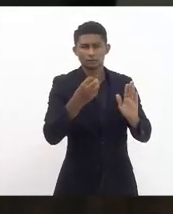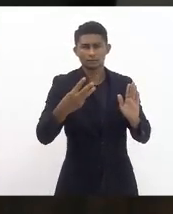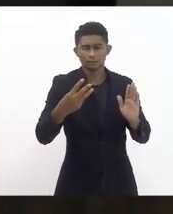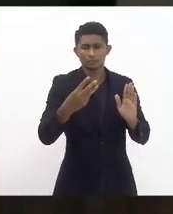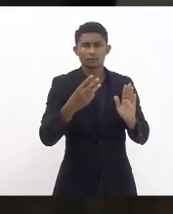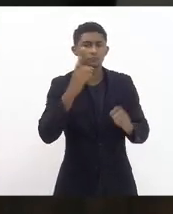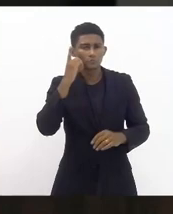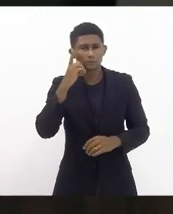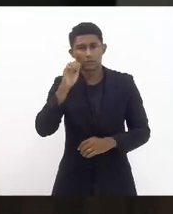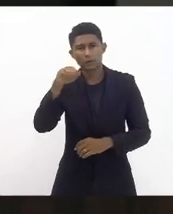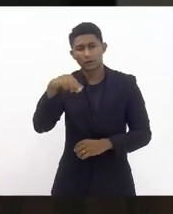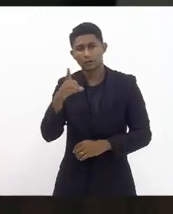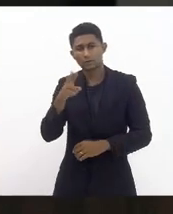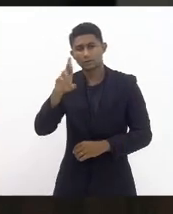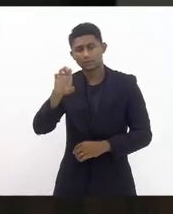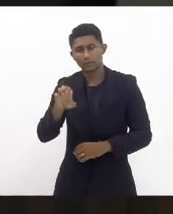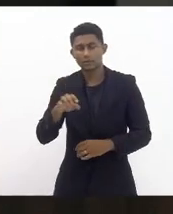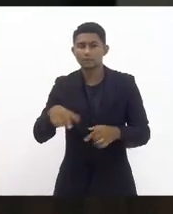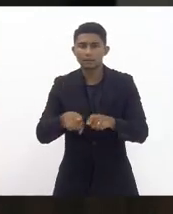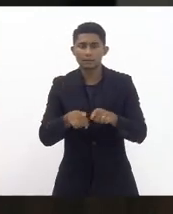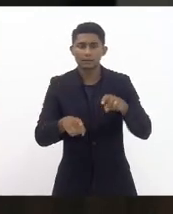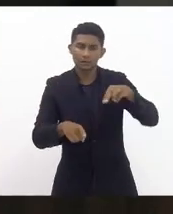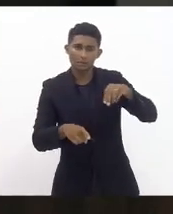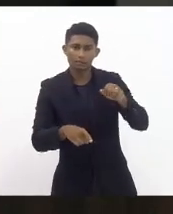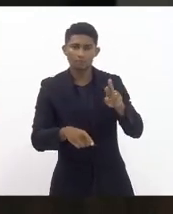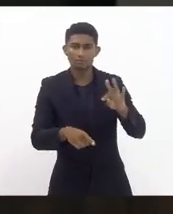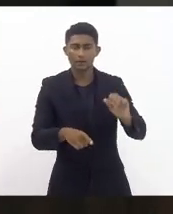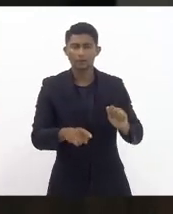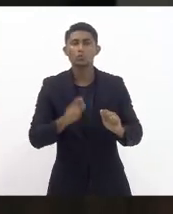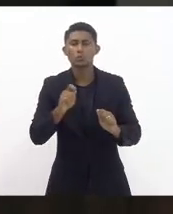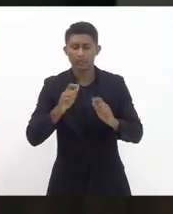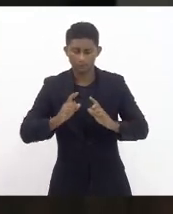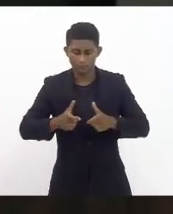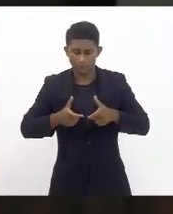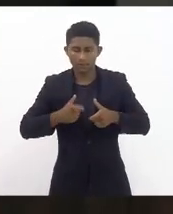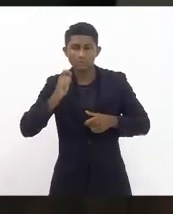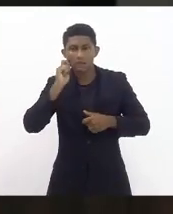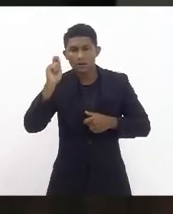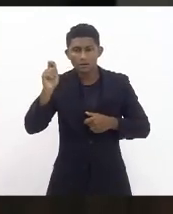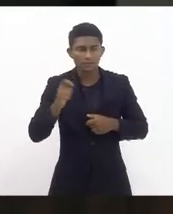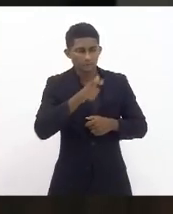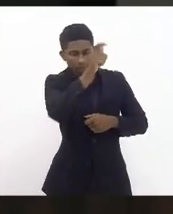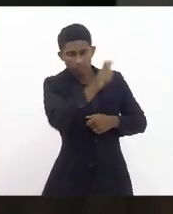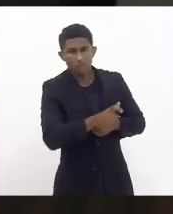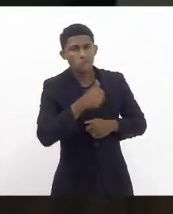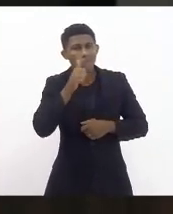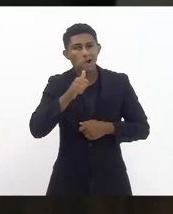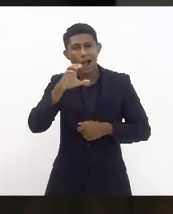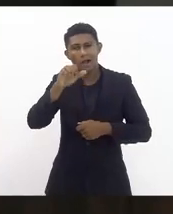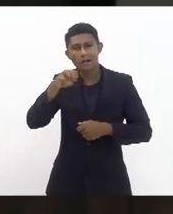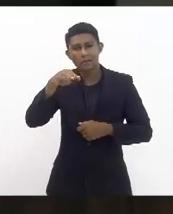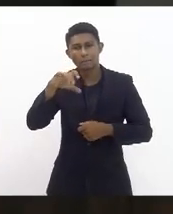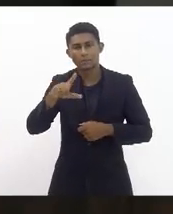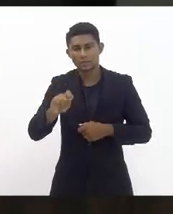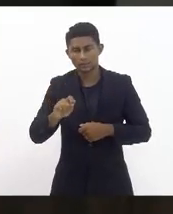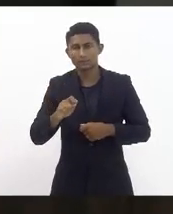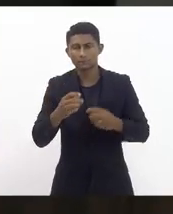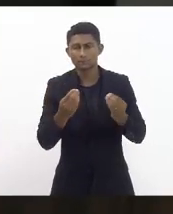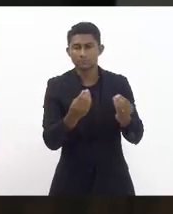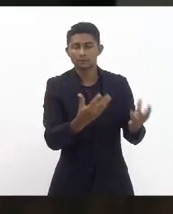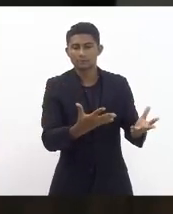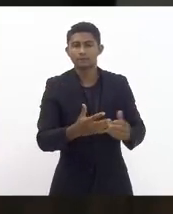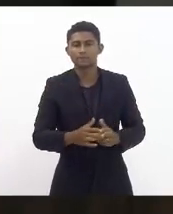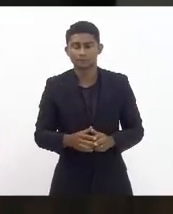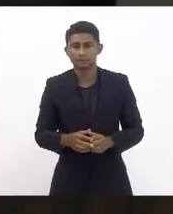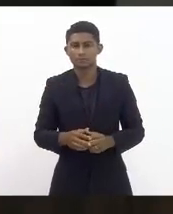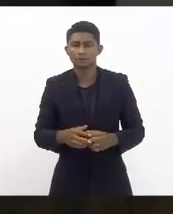André Siciliano Marta Rocha, concede medalha Tiradentes, respectivo diploma à senhora Camila Farani, parecida da Comissão de Normas Internas e